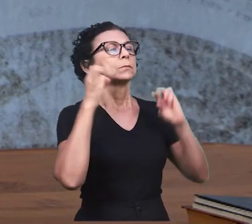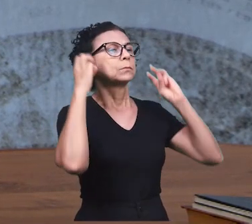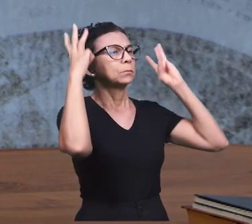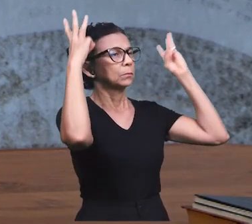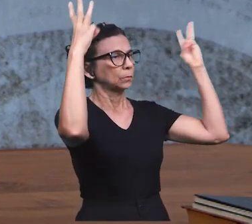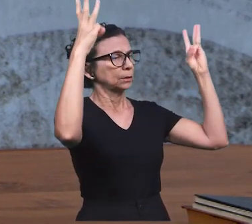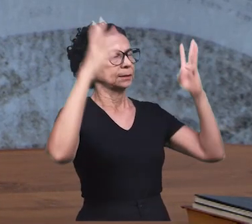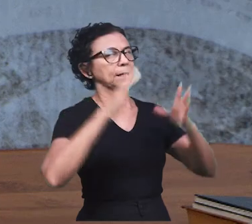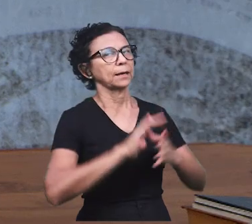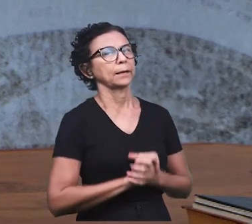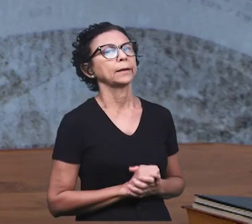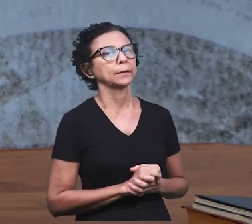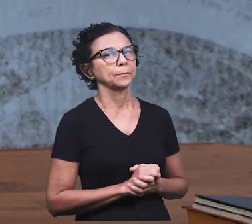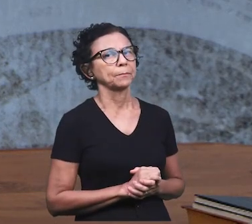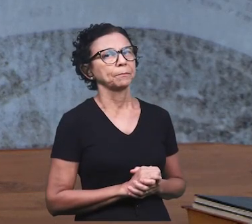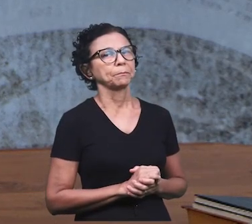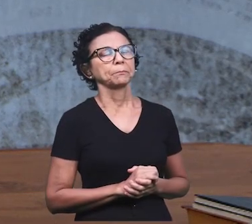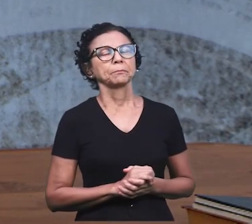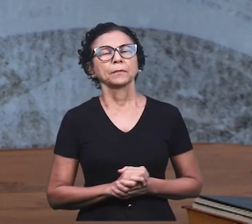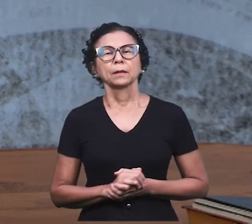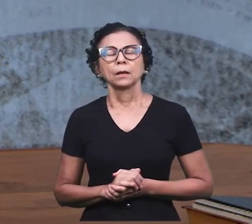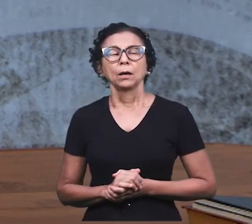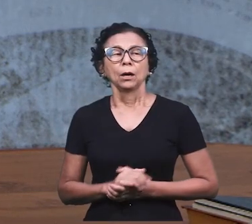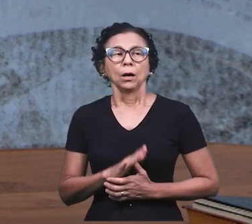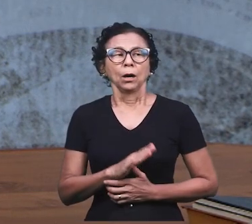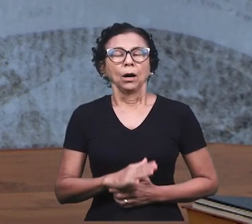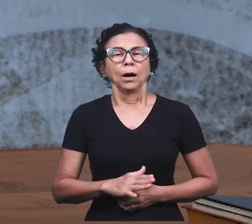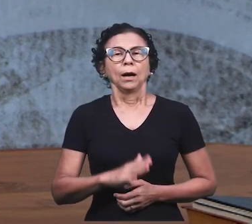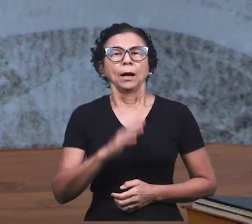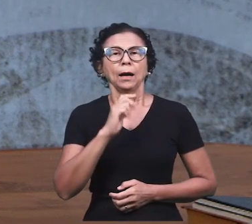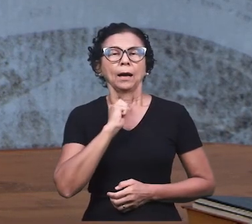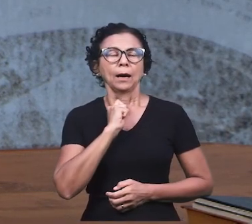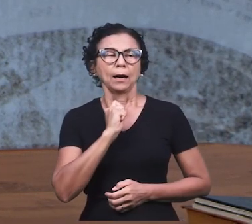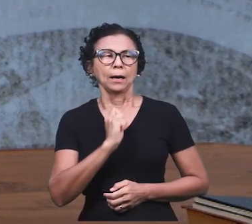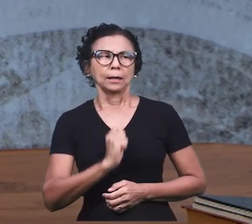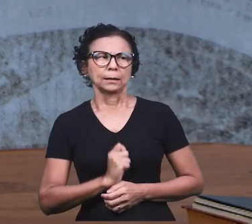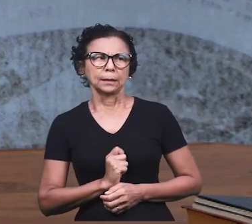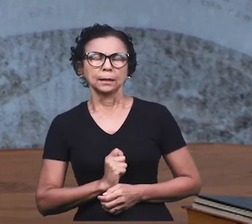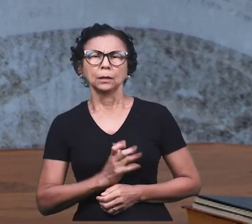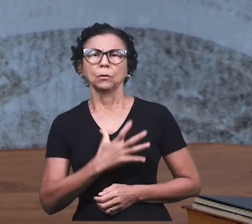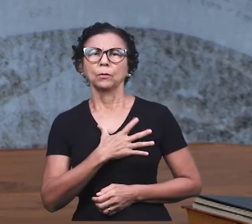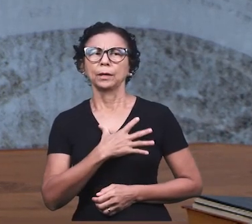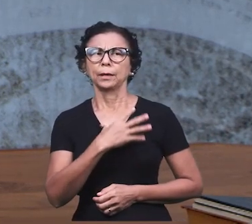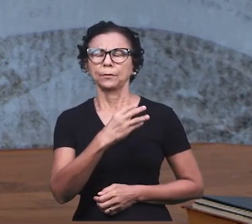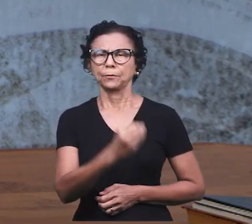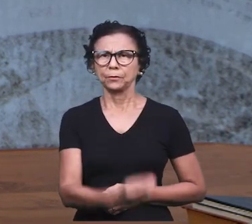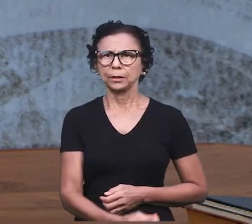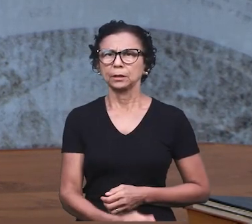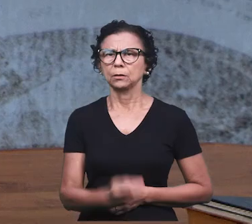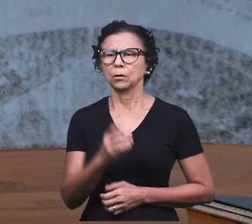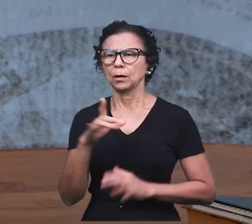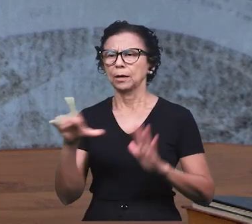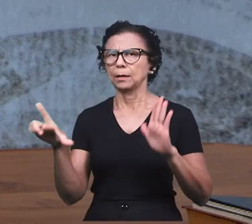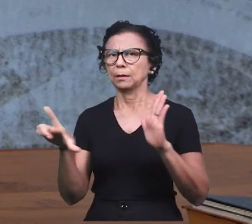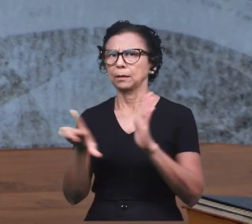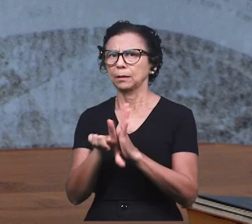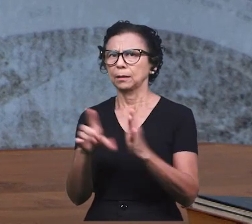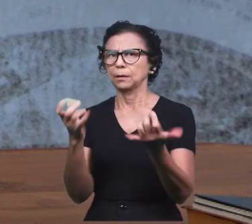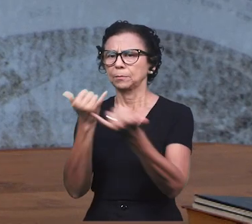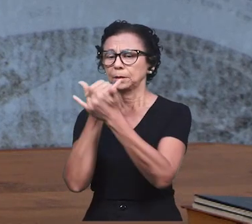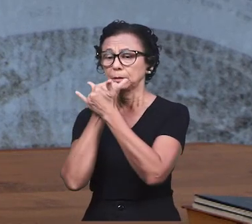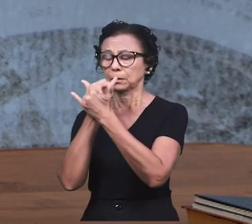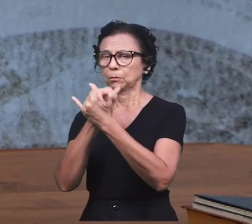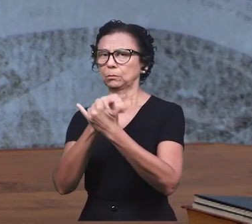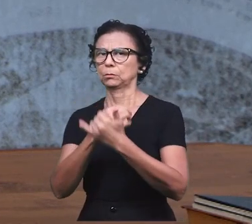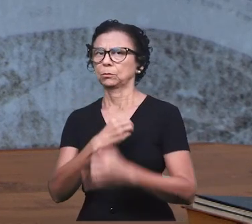dizendo: fala a Arão e a seus filhos, dizendo: esta é a lei da expiação do pecado.